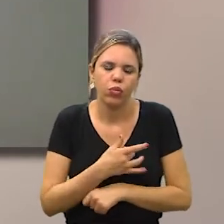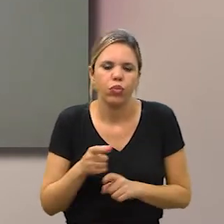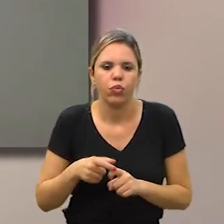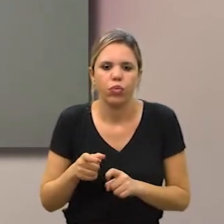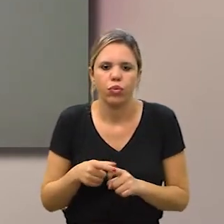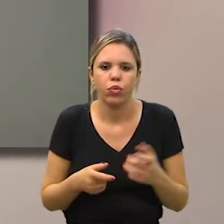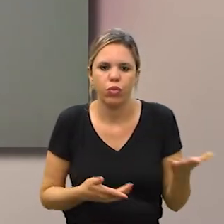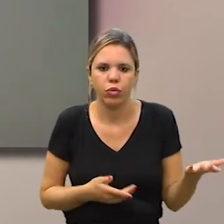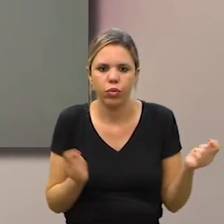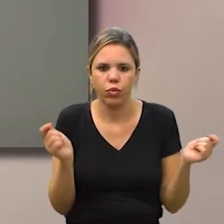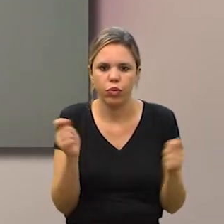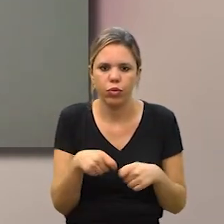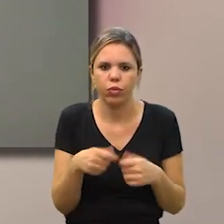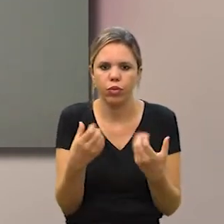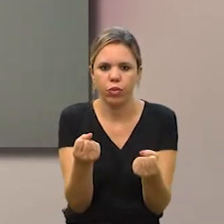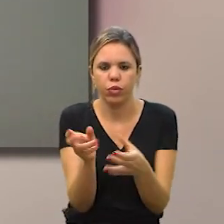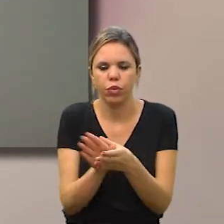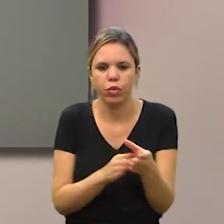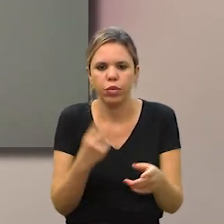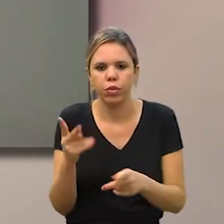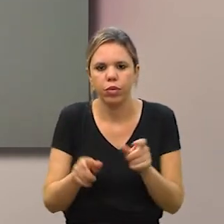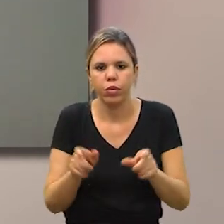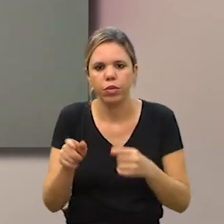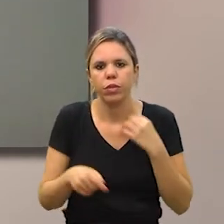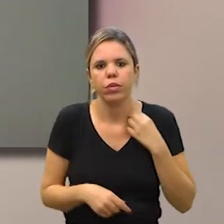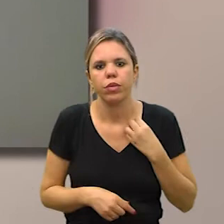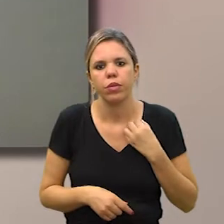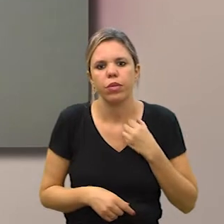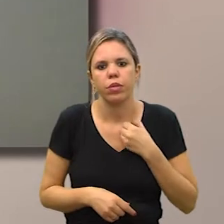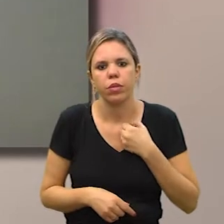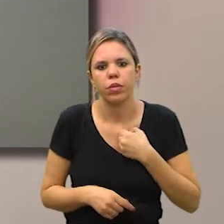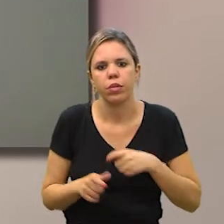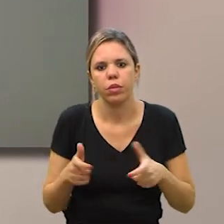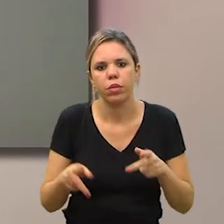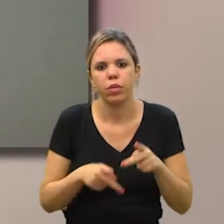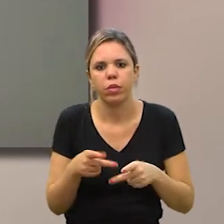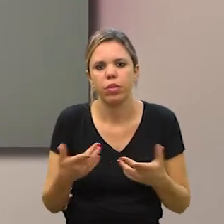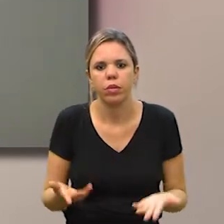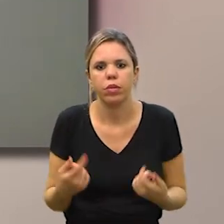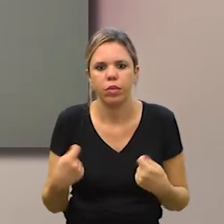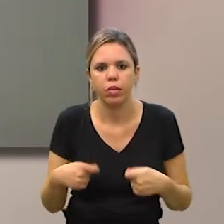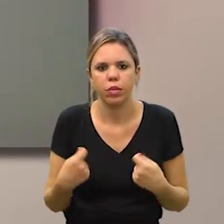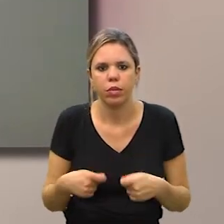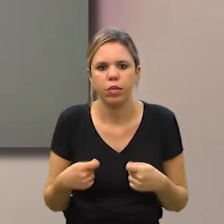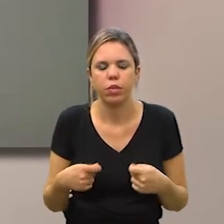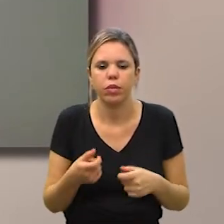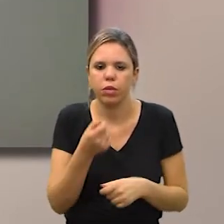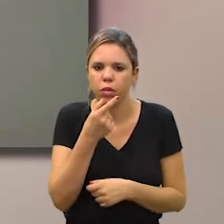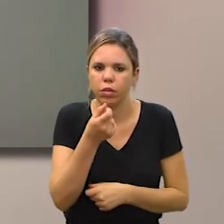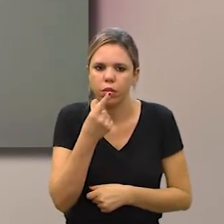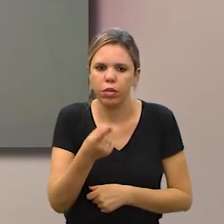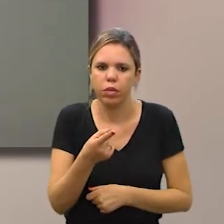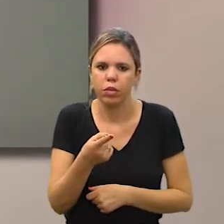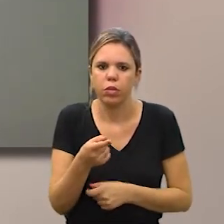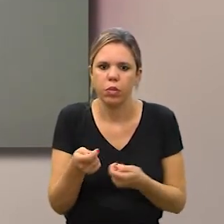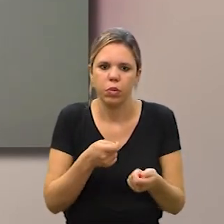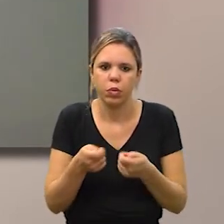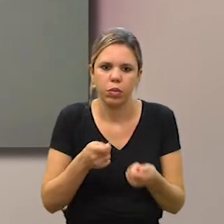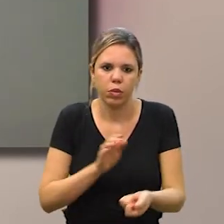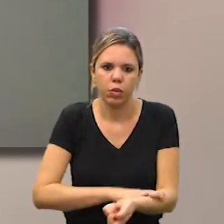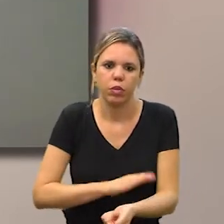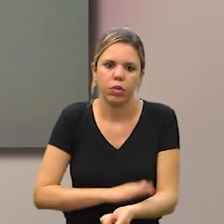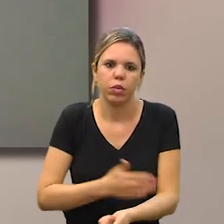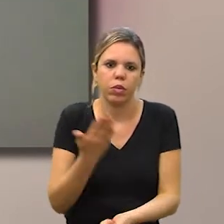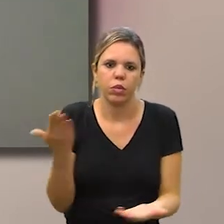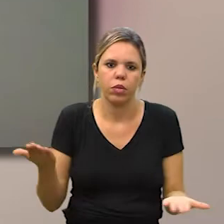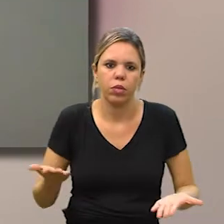saúde o médico é capaz de reconhecer quem são essas pessoas a maioria das pessoas precisa de medicação para o controle